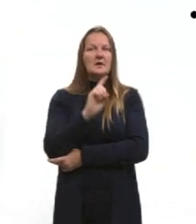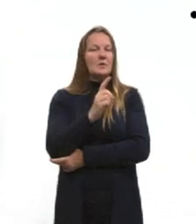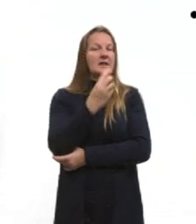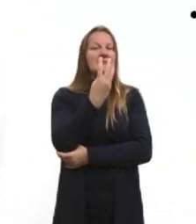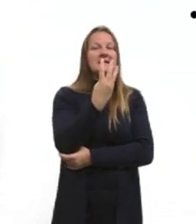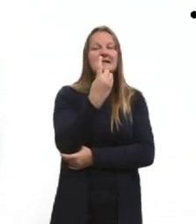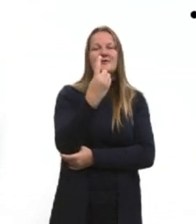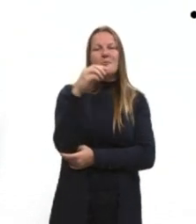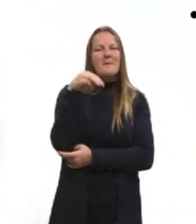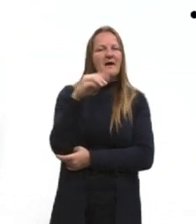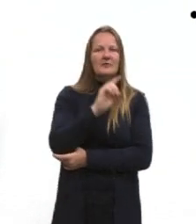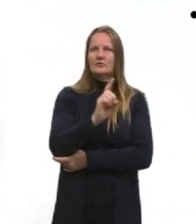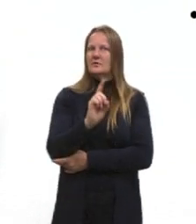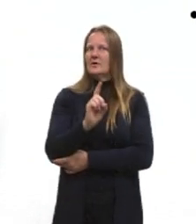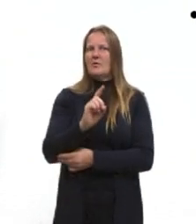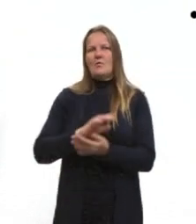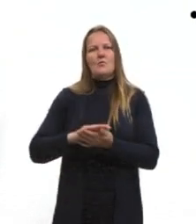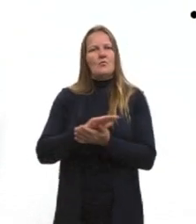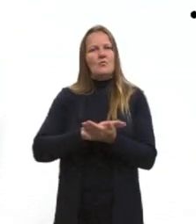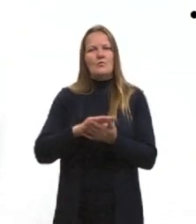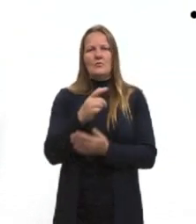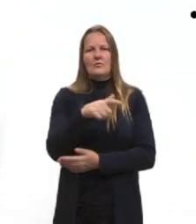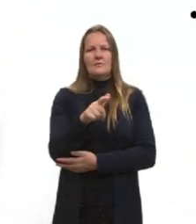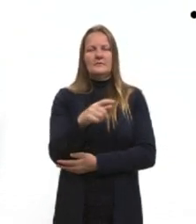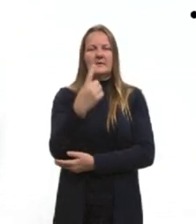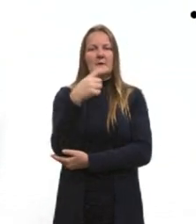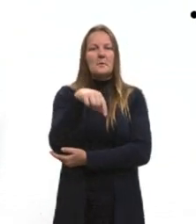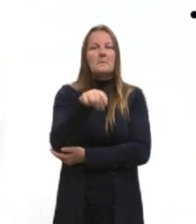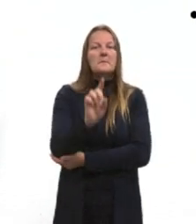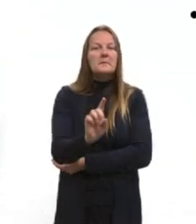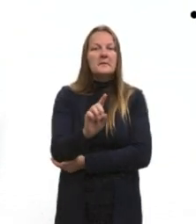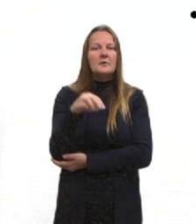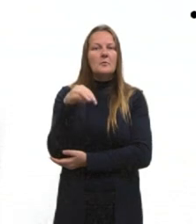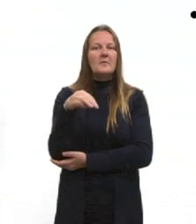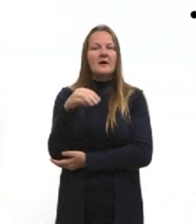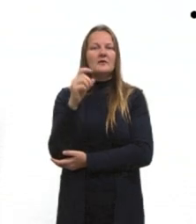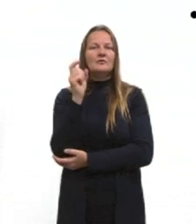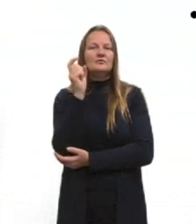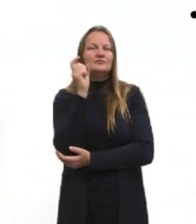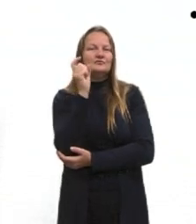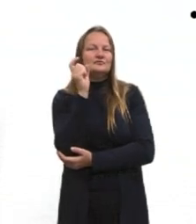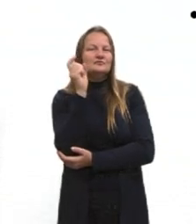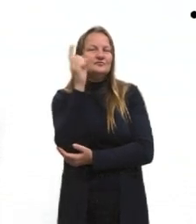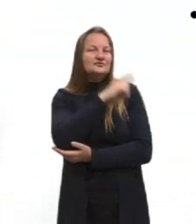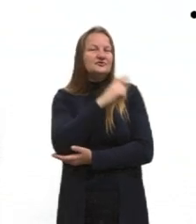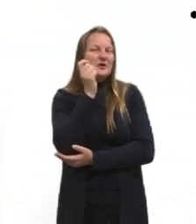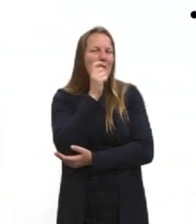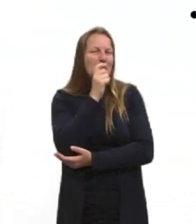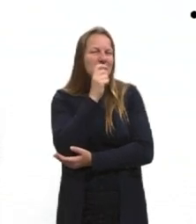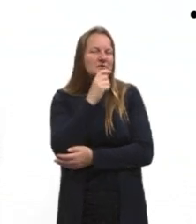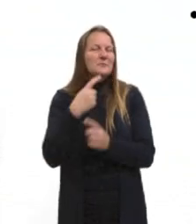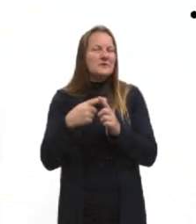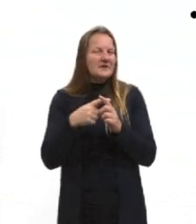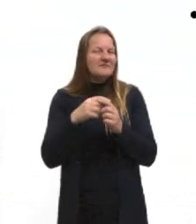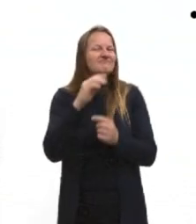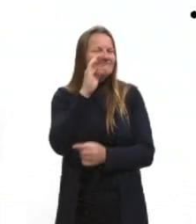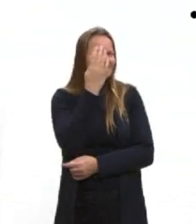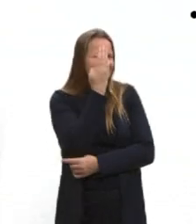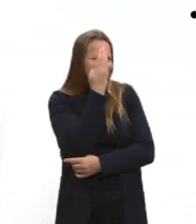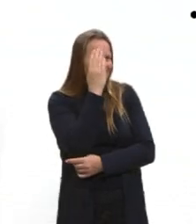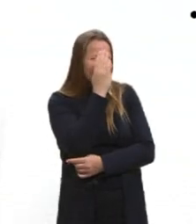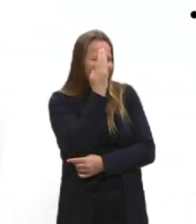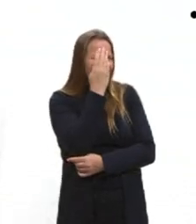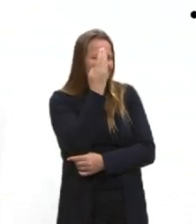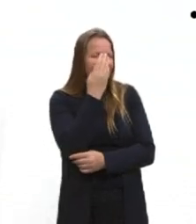se diz que os militares se aproveitaram do dia primeiro ser o dia da mentira pela questão até da incredulidade né das pessoas não